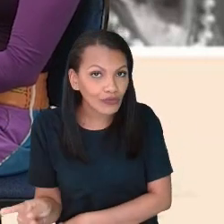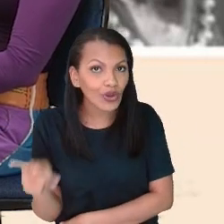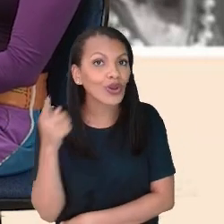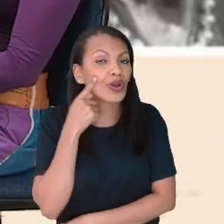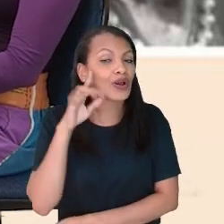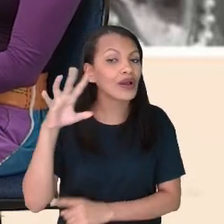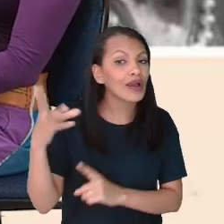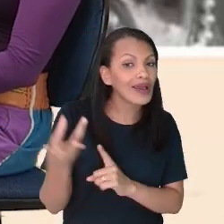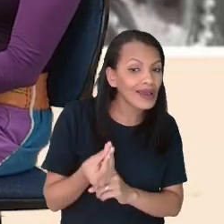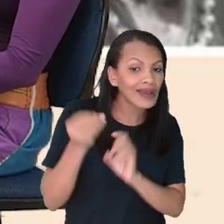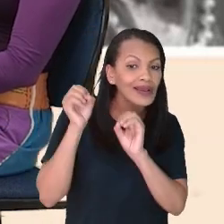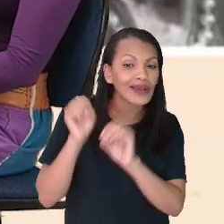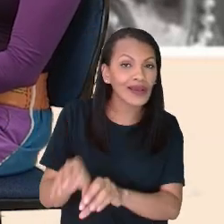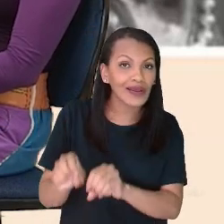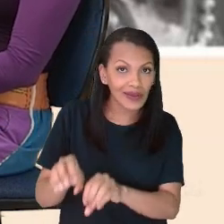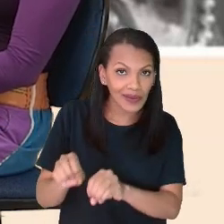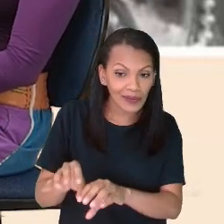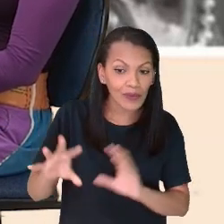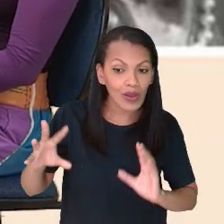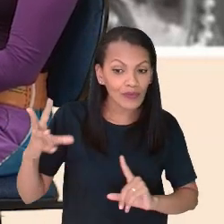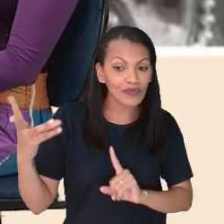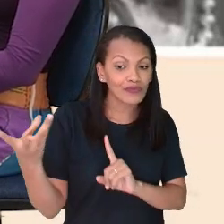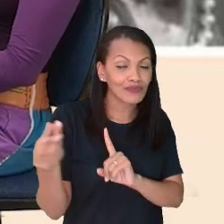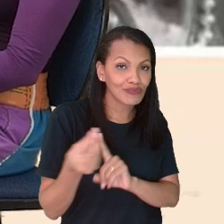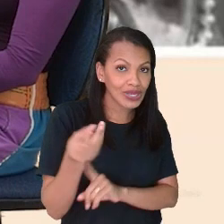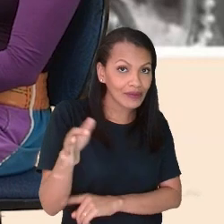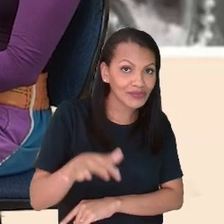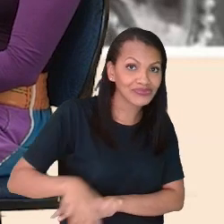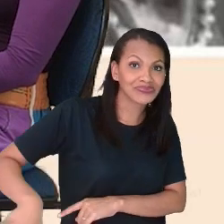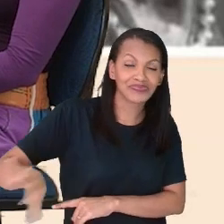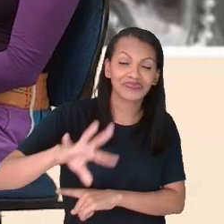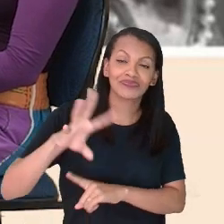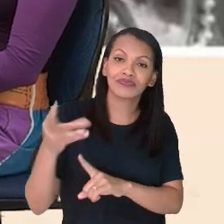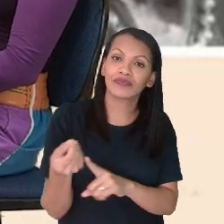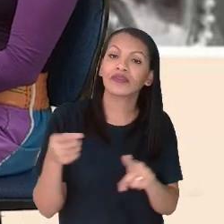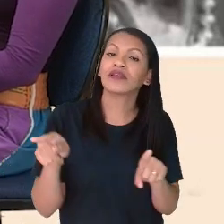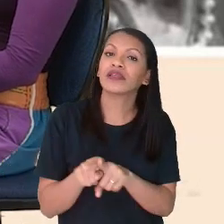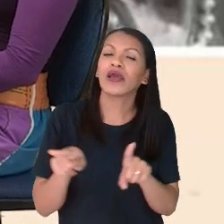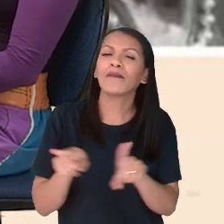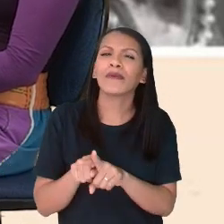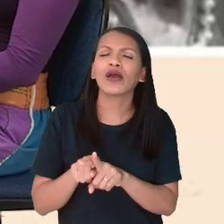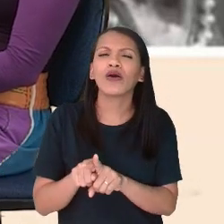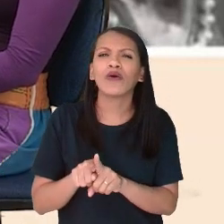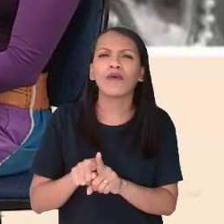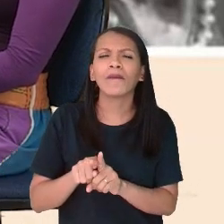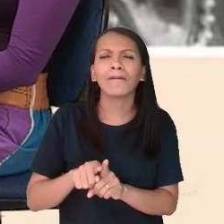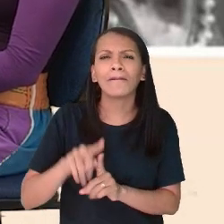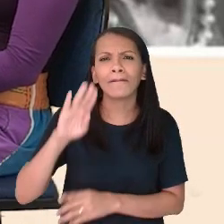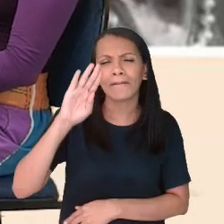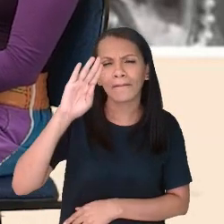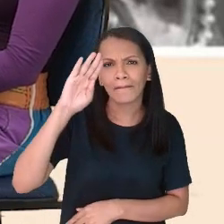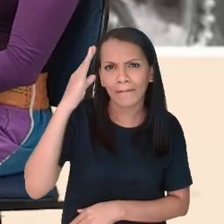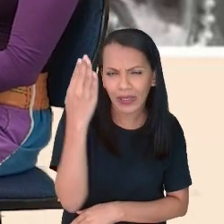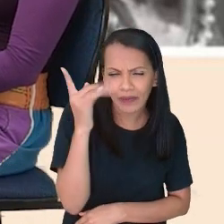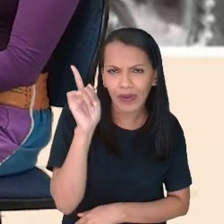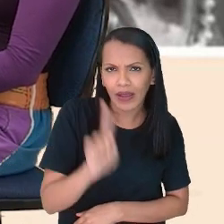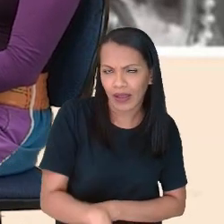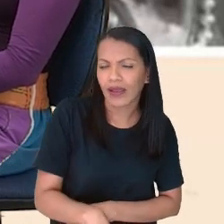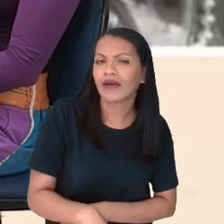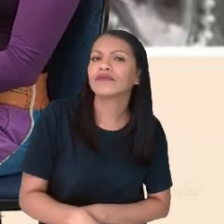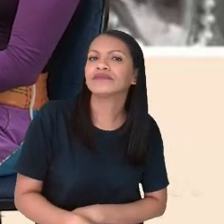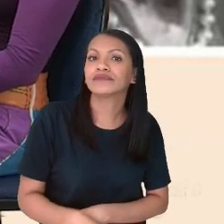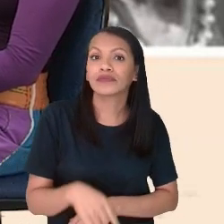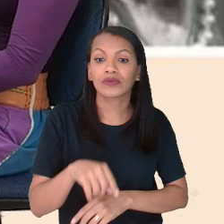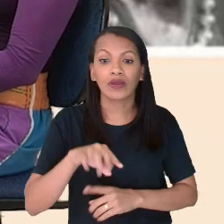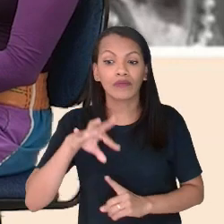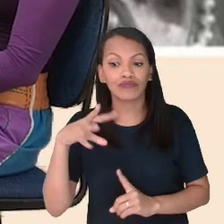e educação, né? De arte no sentido geral, mas a especialização dela é em teatro, tá? Em